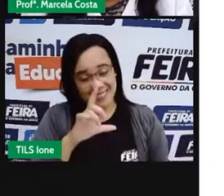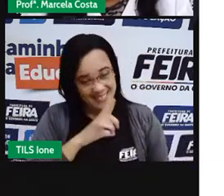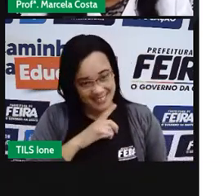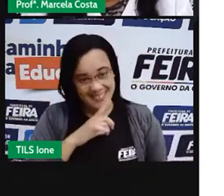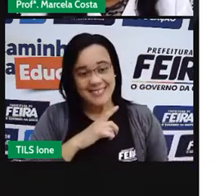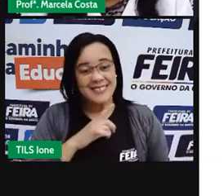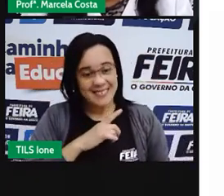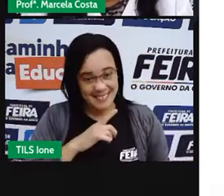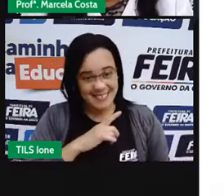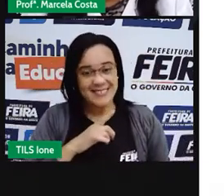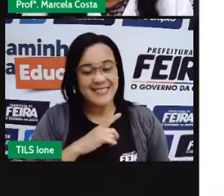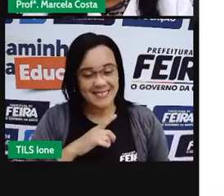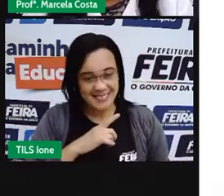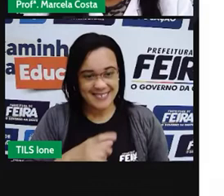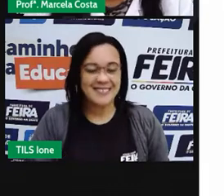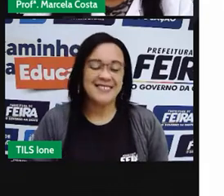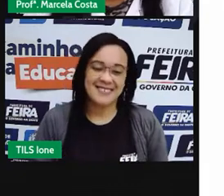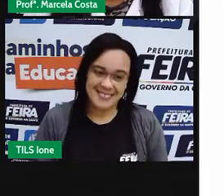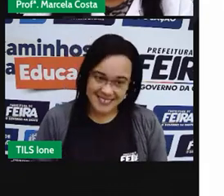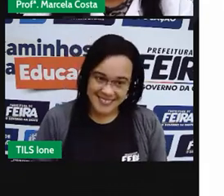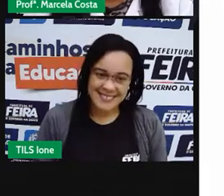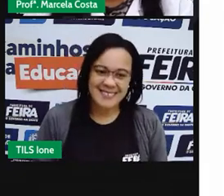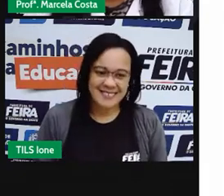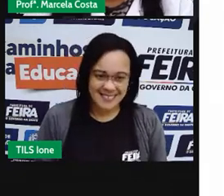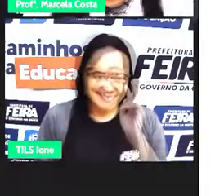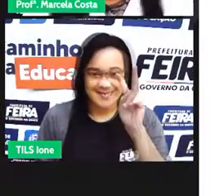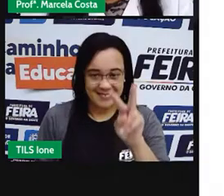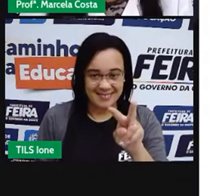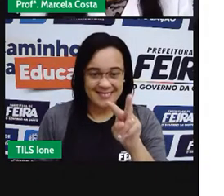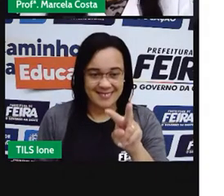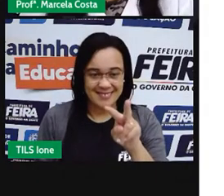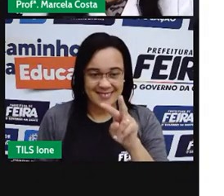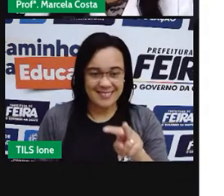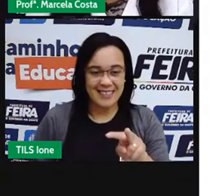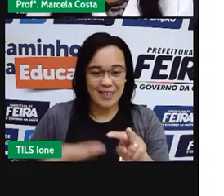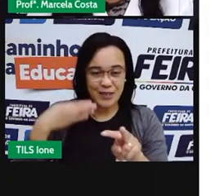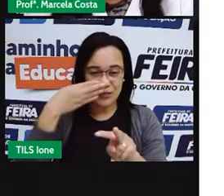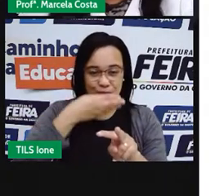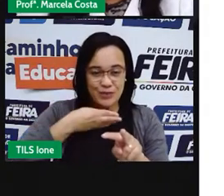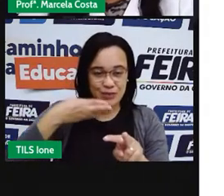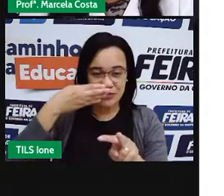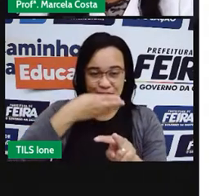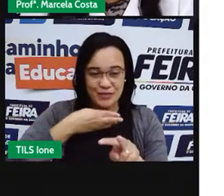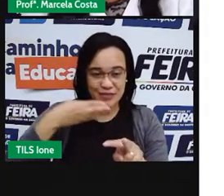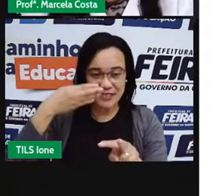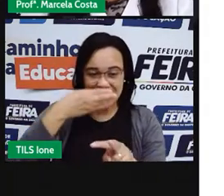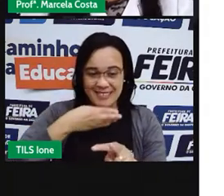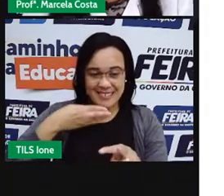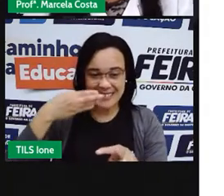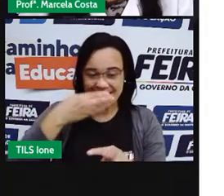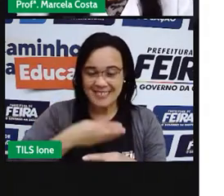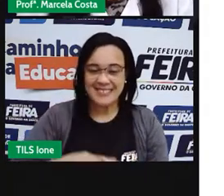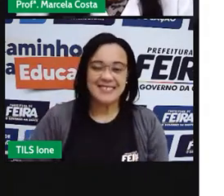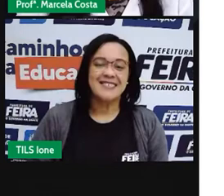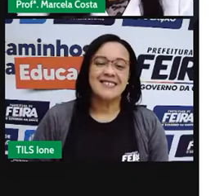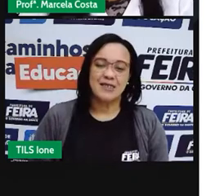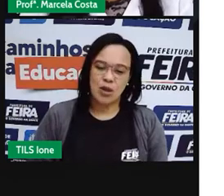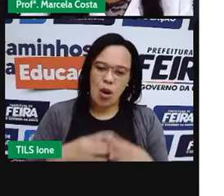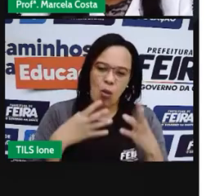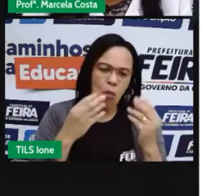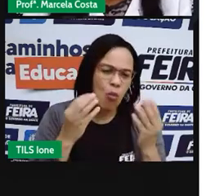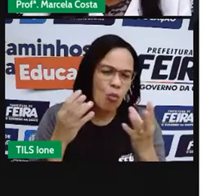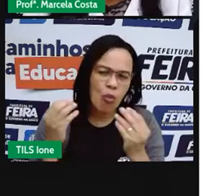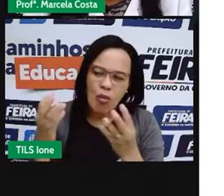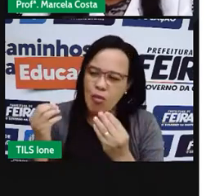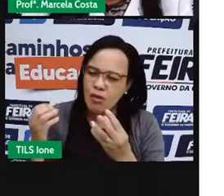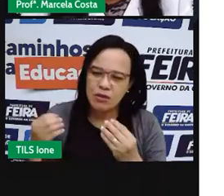E a história tinha